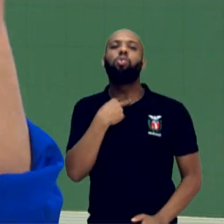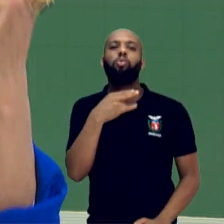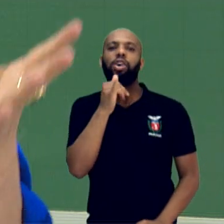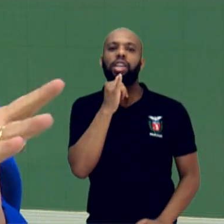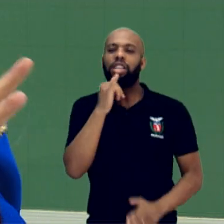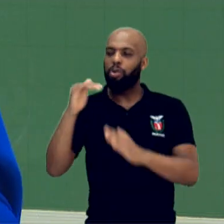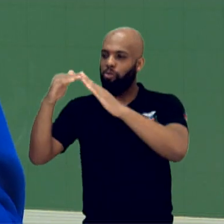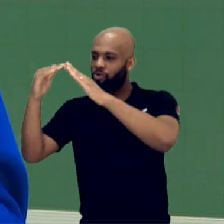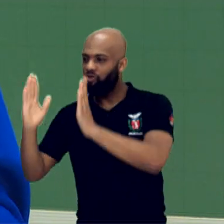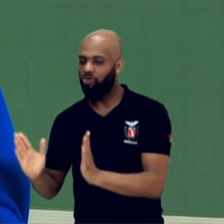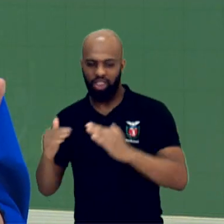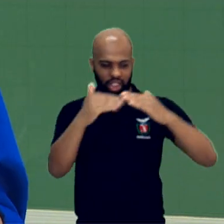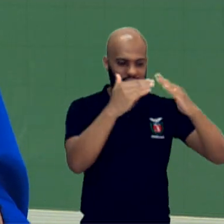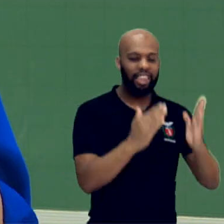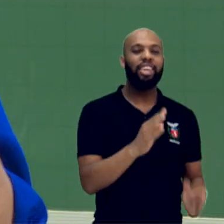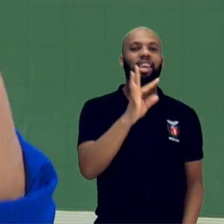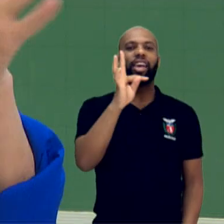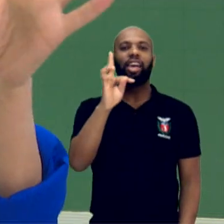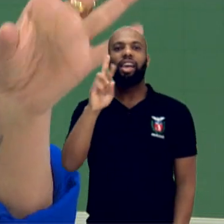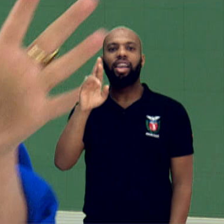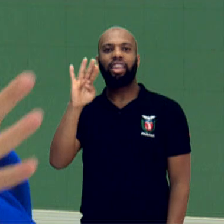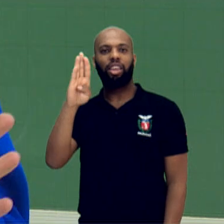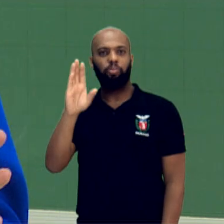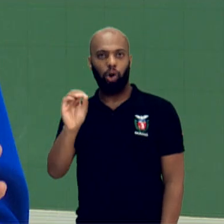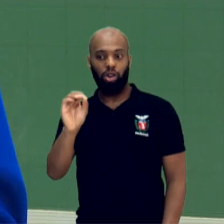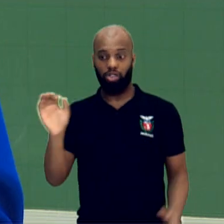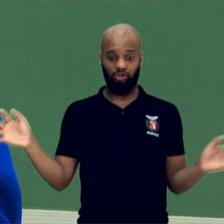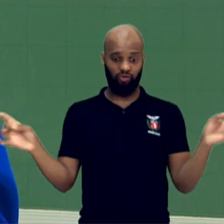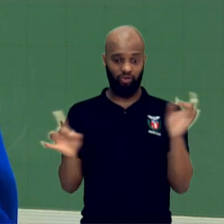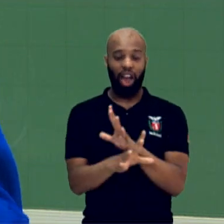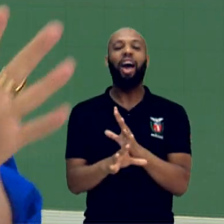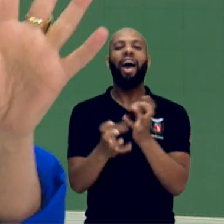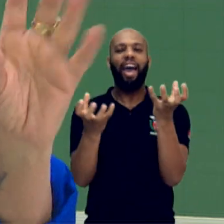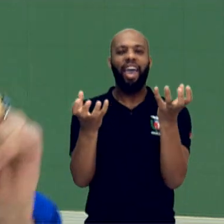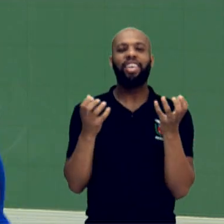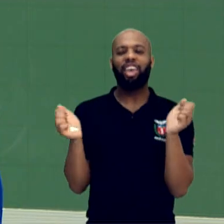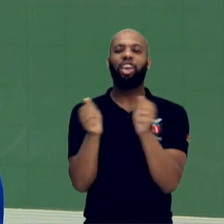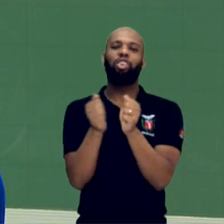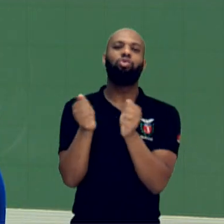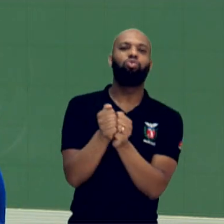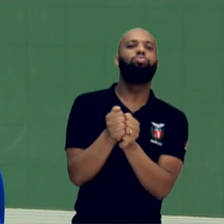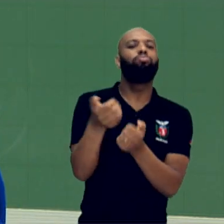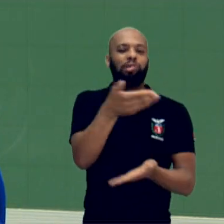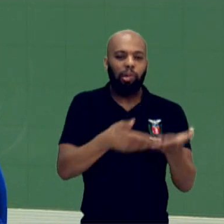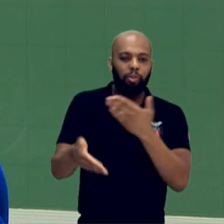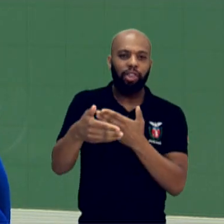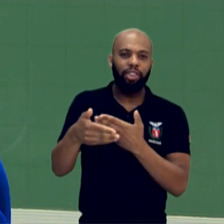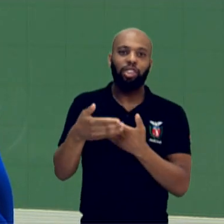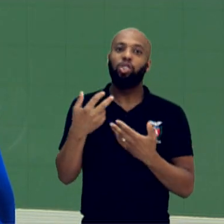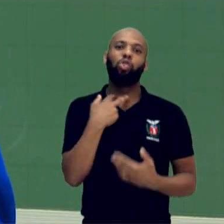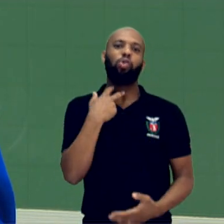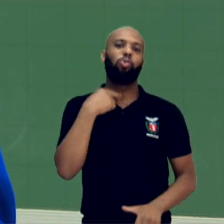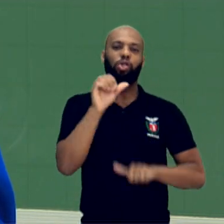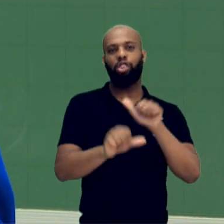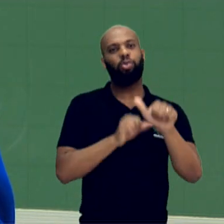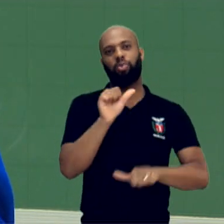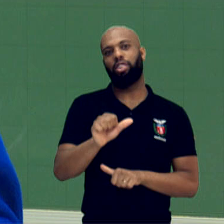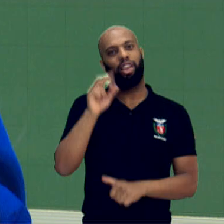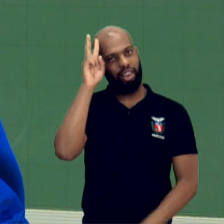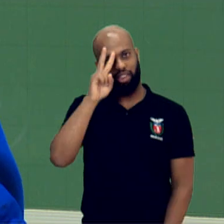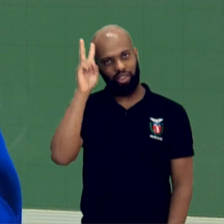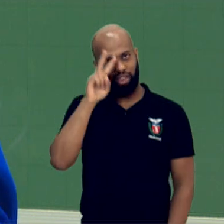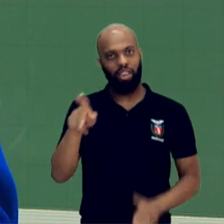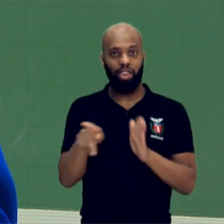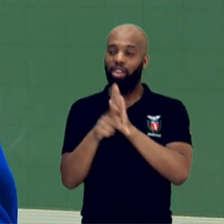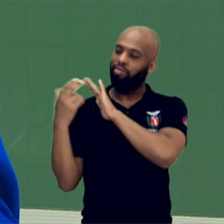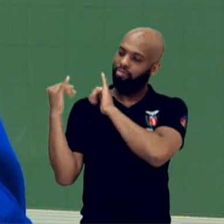tribos aceitaram e eles foram viver lá com o cacique pai da Índia. Eu não posso fazer isso. Eu não